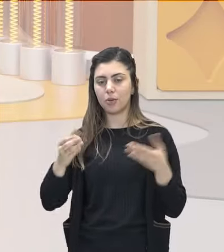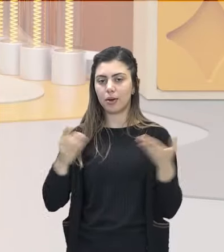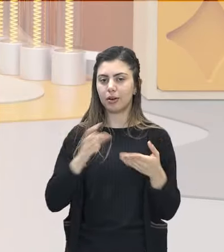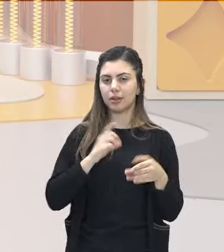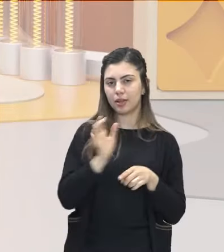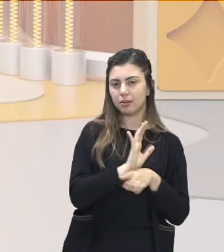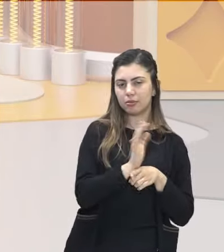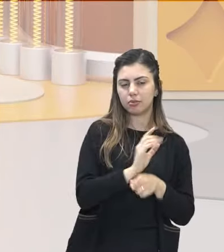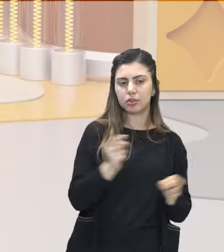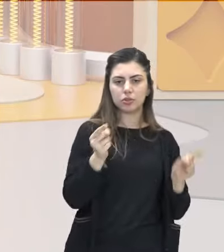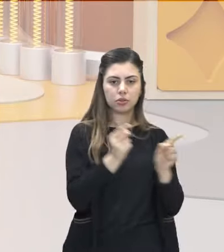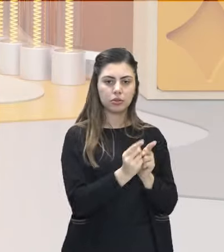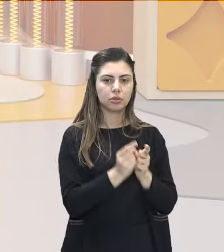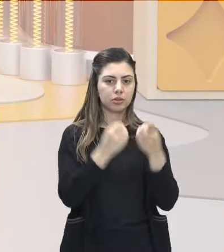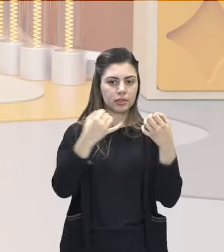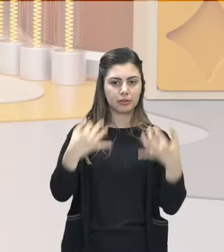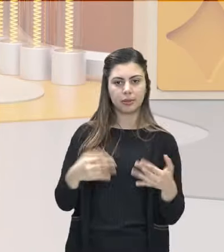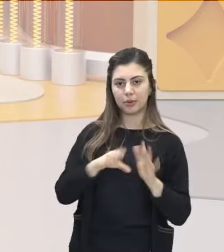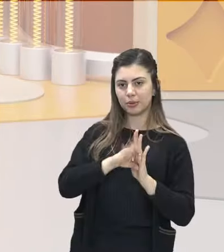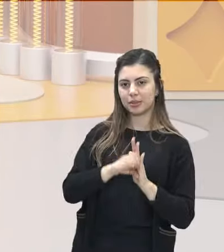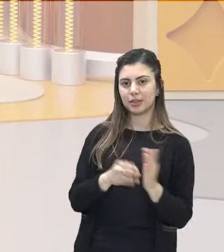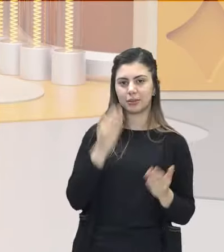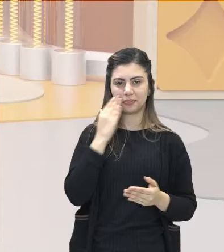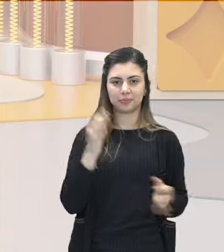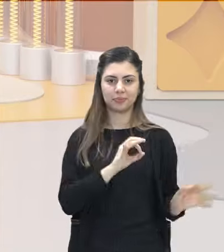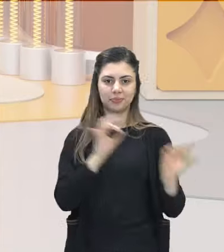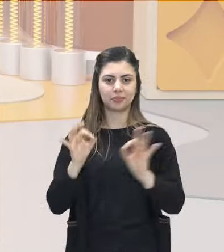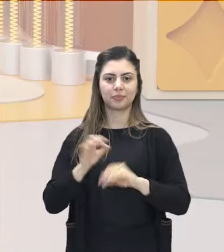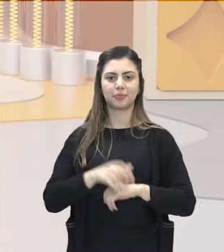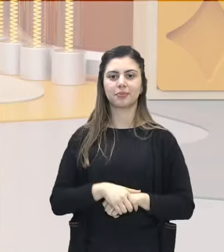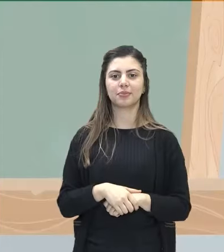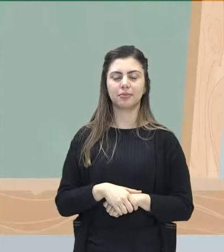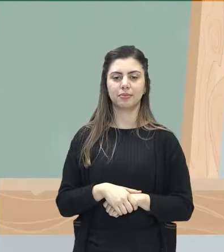vocês para tratar um pouco desse conceito acompanhe